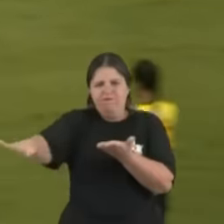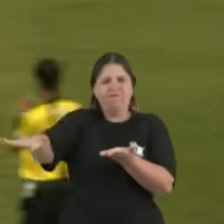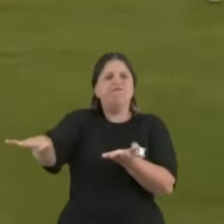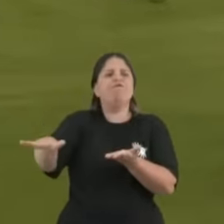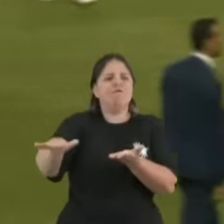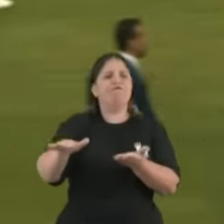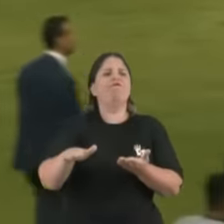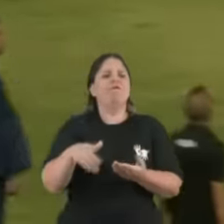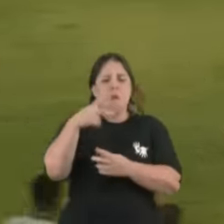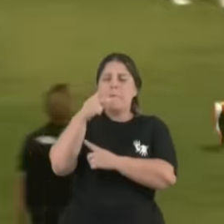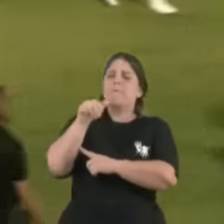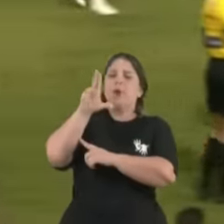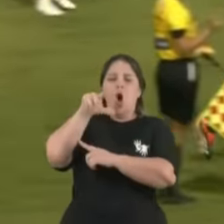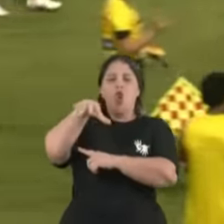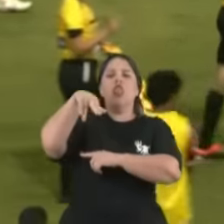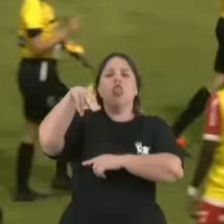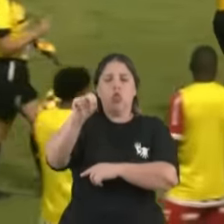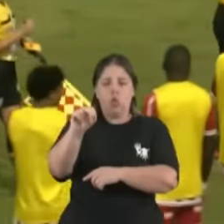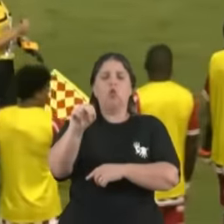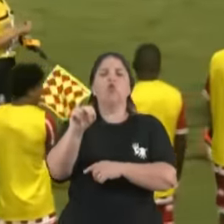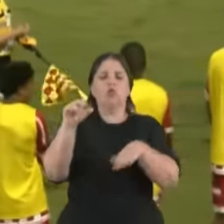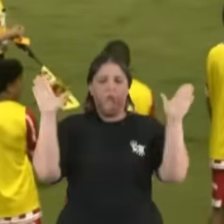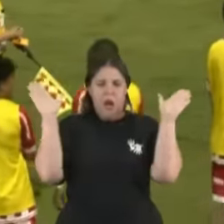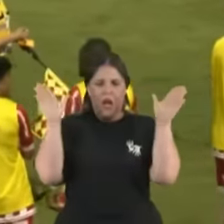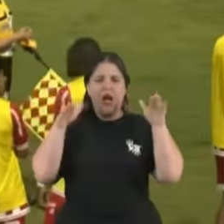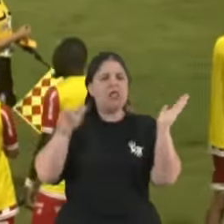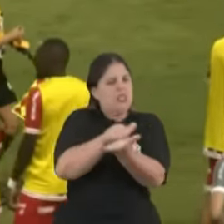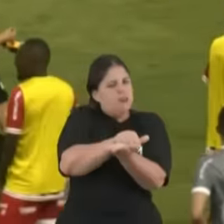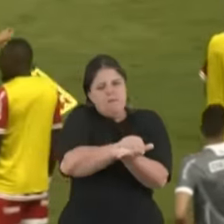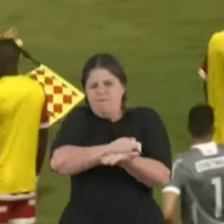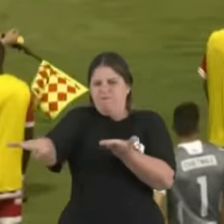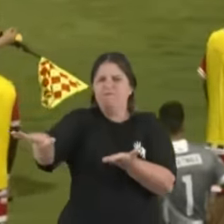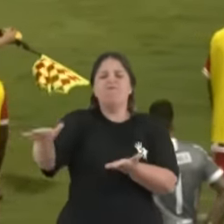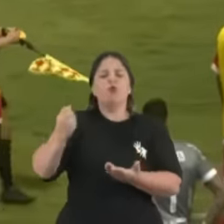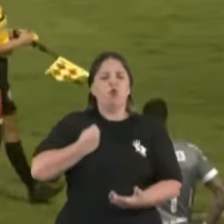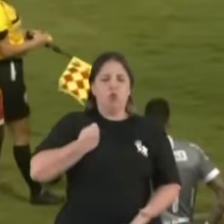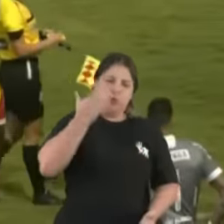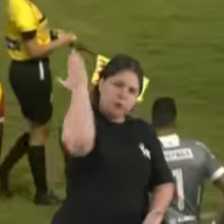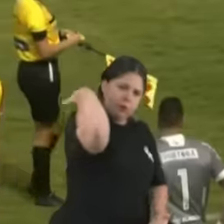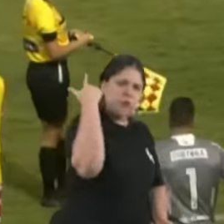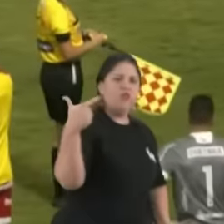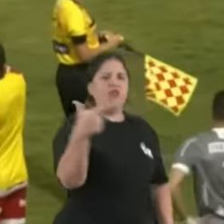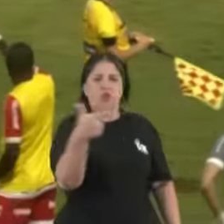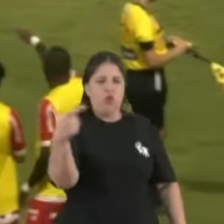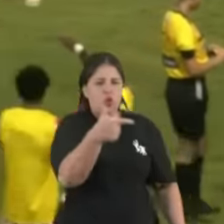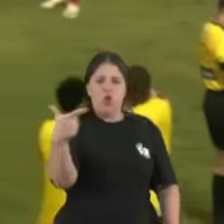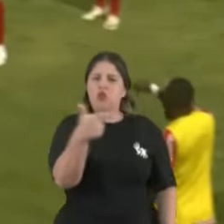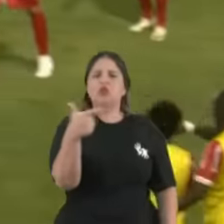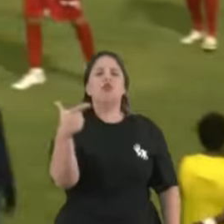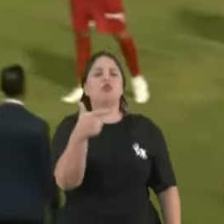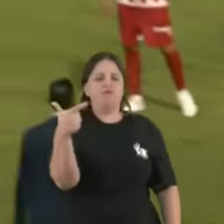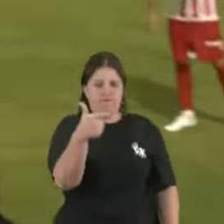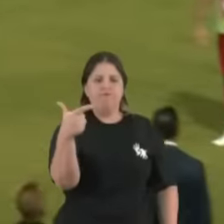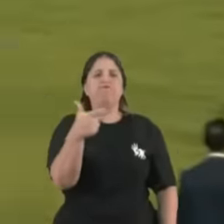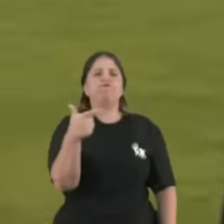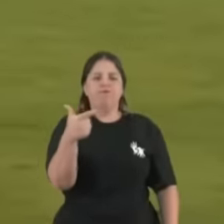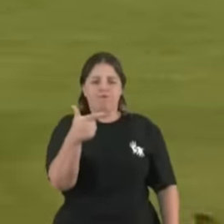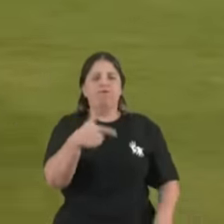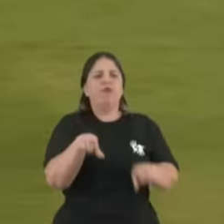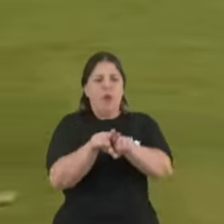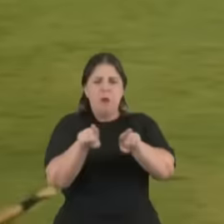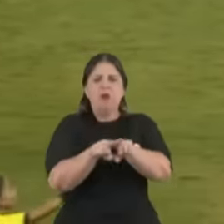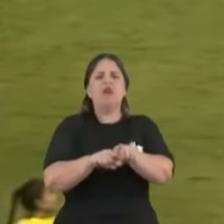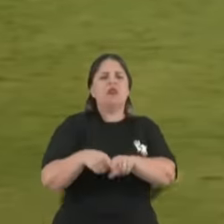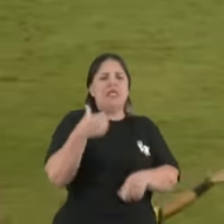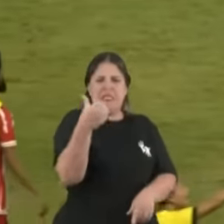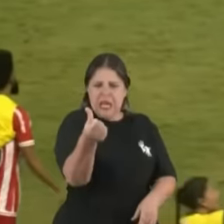Paulinho. Tem mais. E agora? Caio César. Caio César, camisa número 6, que estava fora já, mas